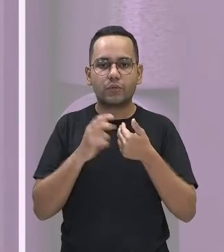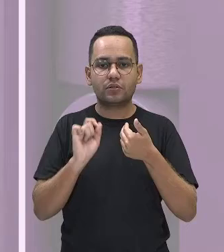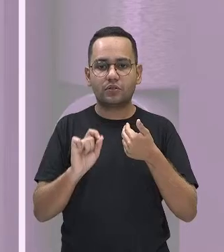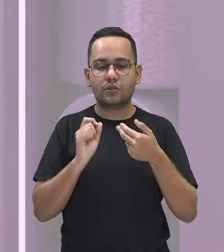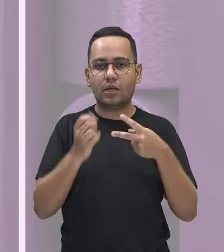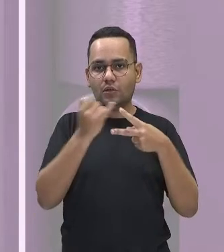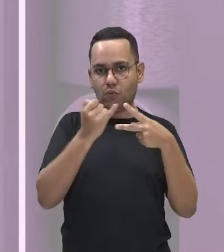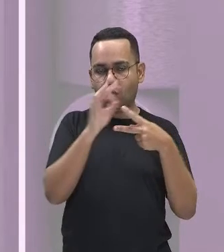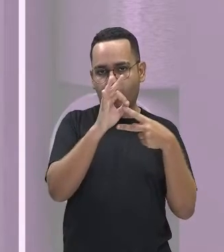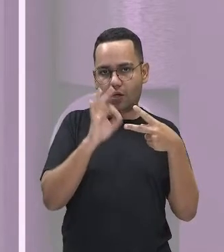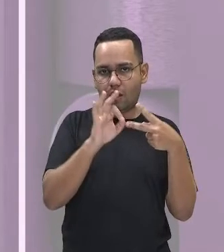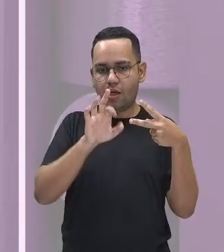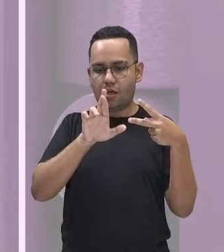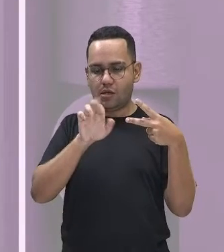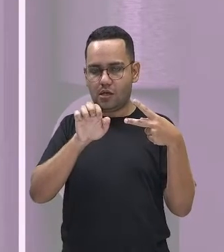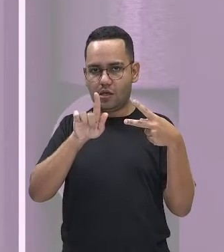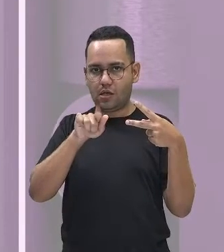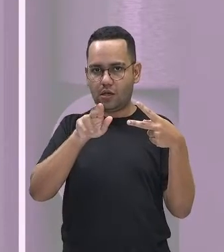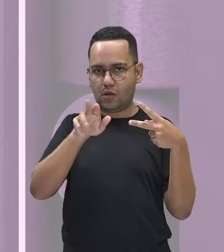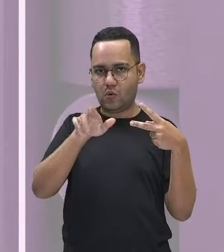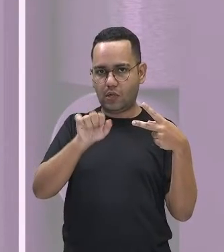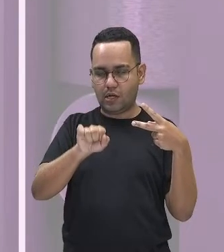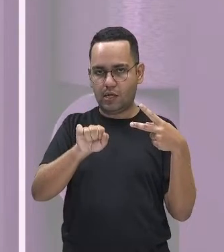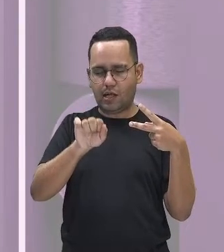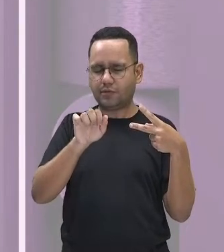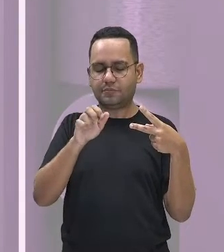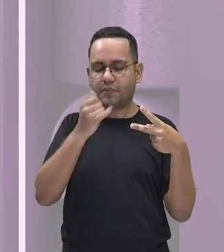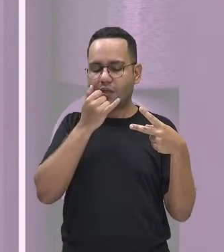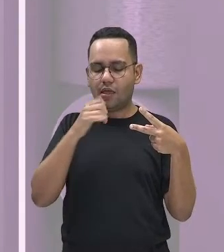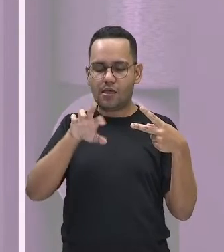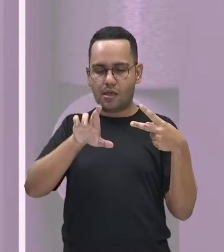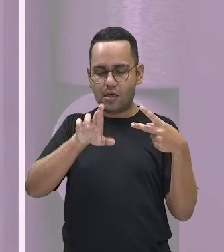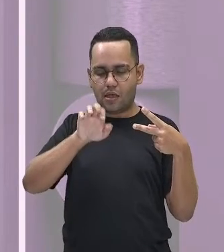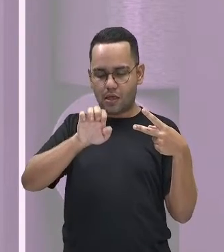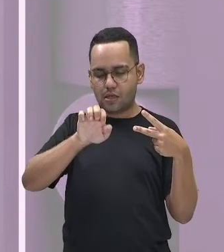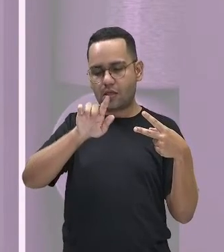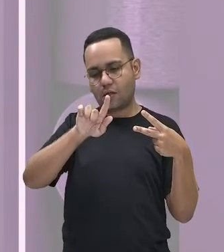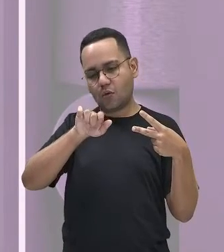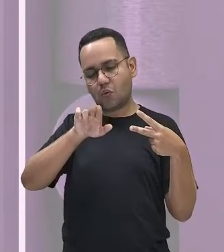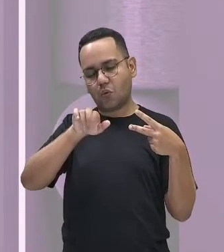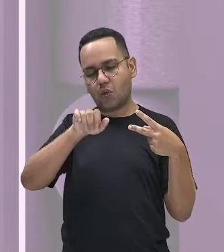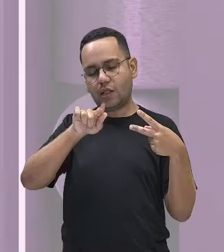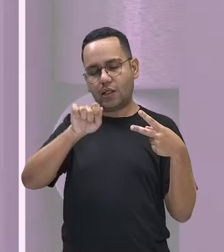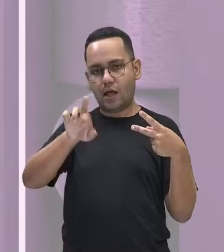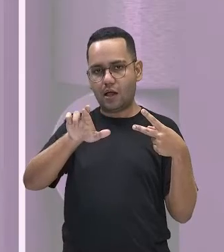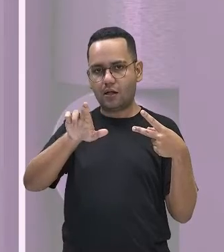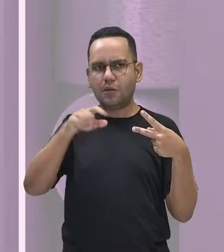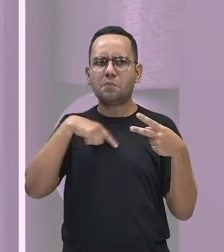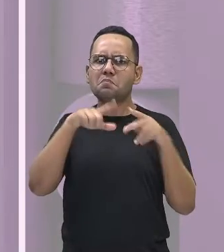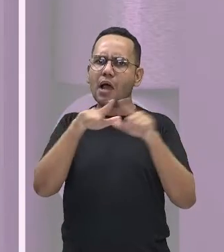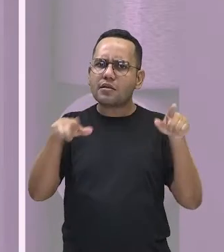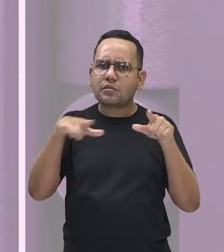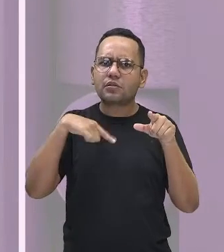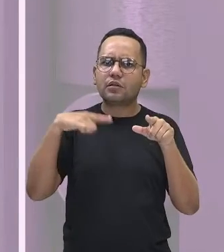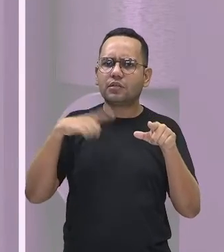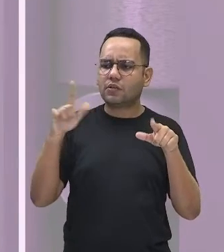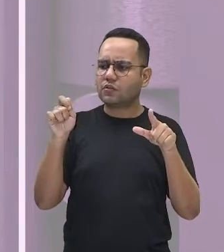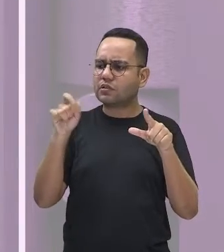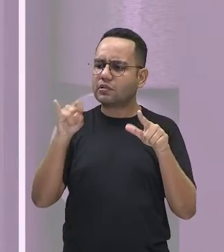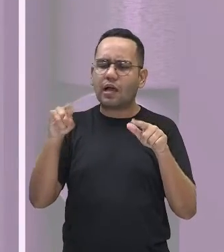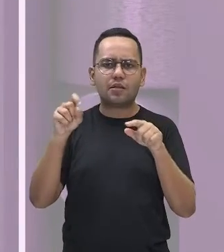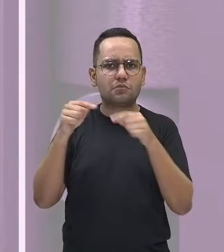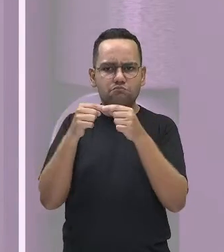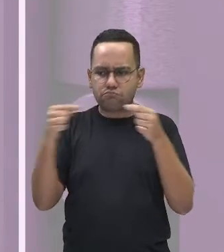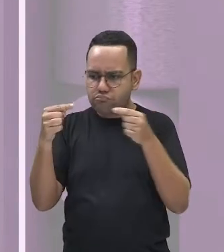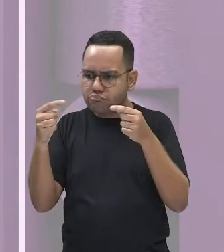polígono regular. Mas um polígono regular possui as medidas iguais, certo? De seus lados. Então, o que eu faço? Eu